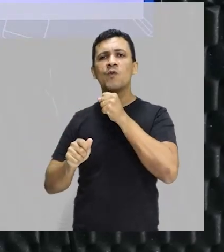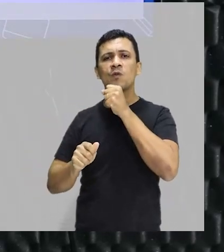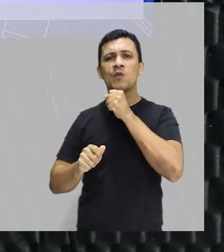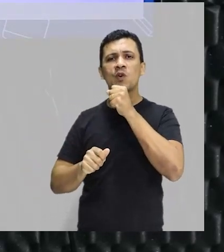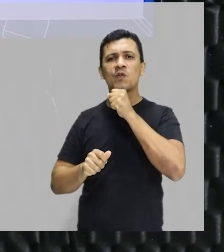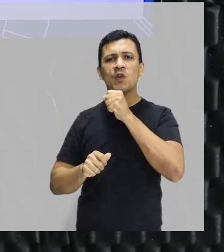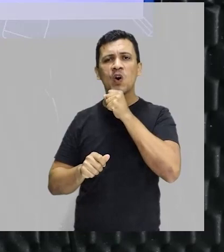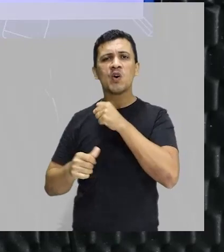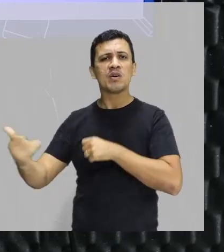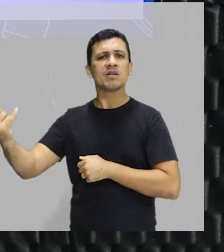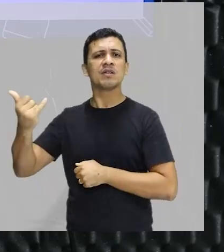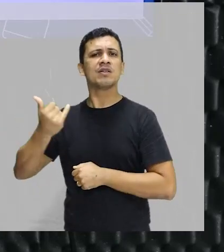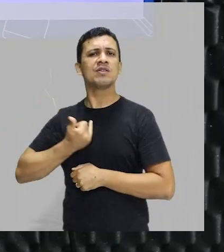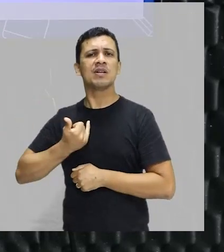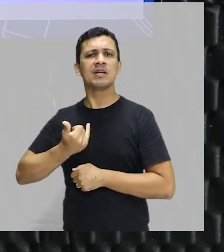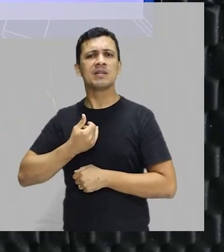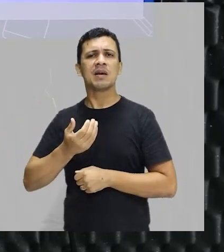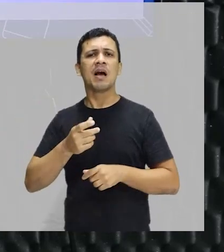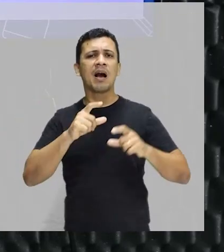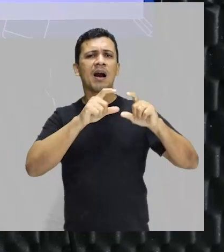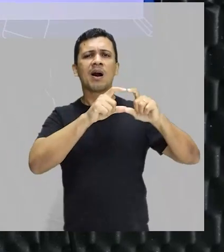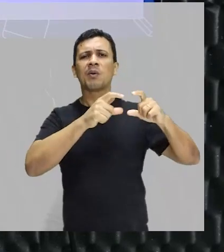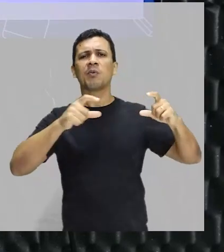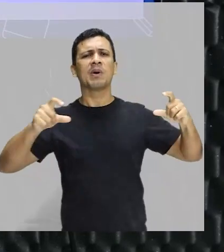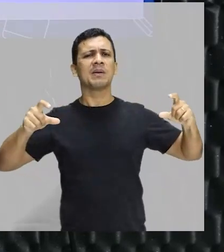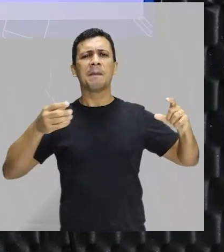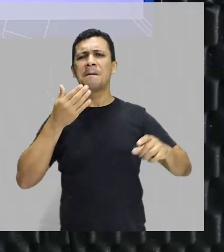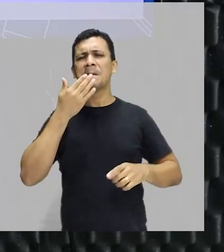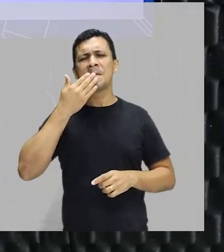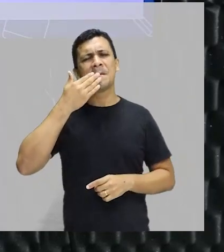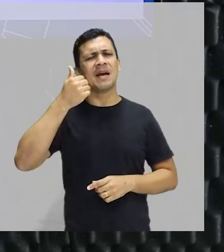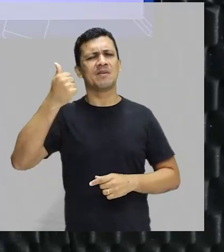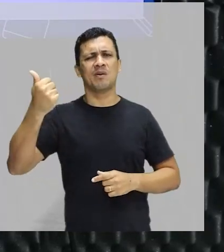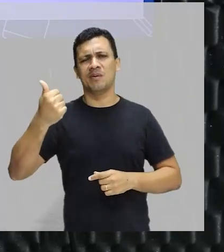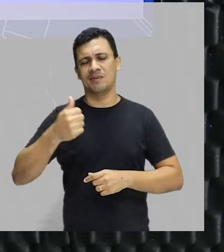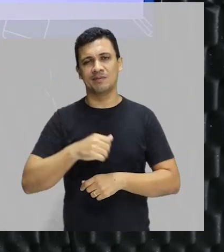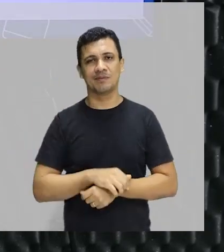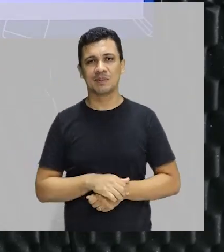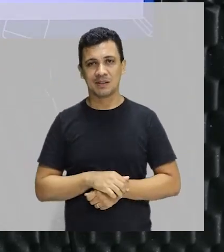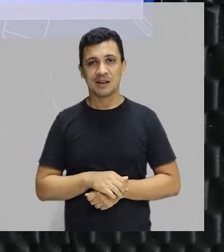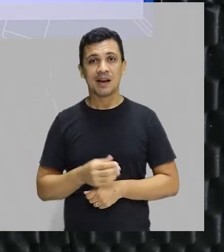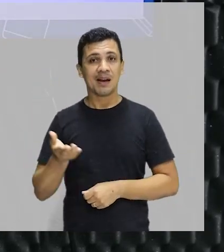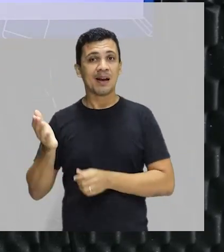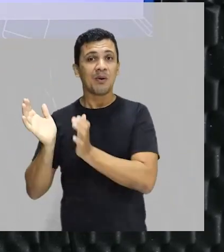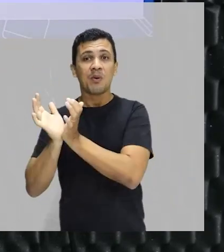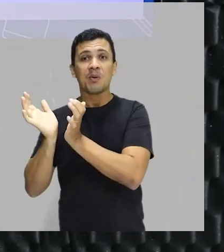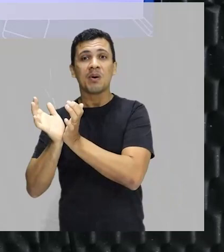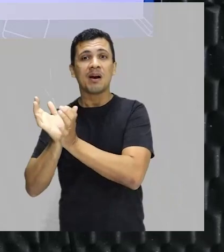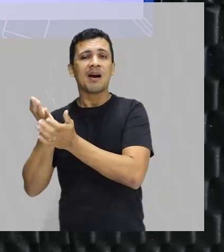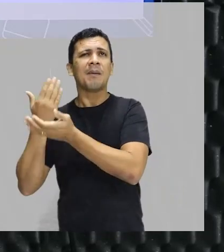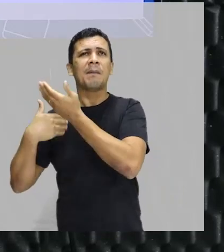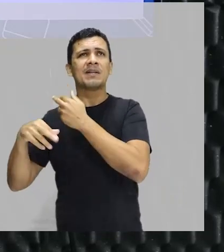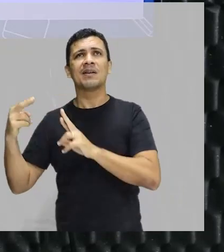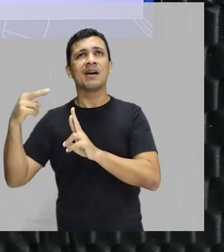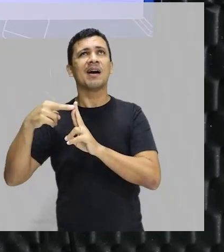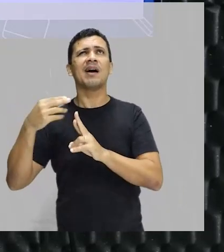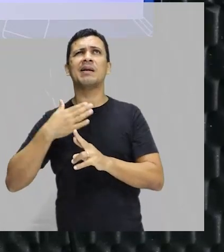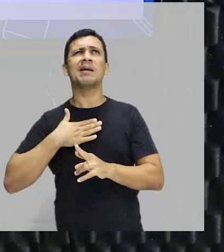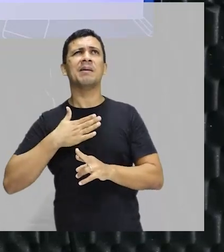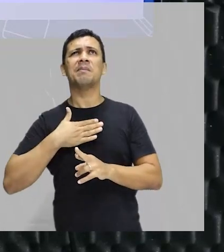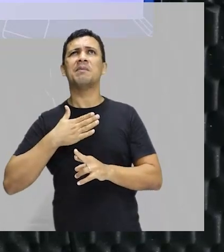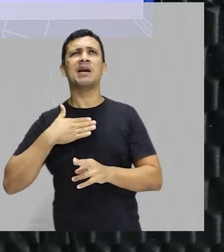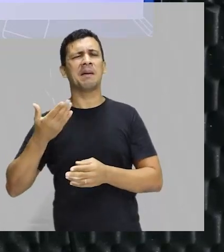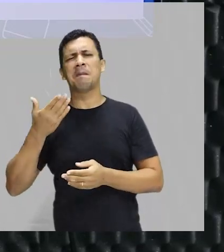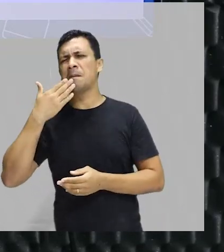os quadrinhos eram muito melhores. Quando você tem, por exemplo, uma geração passada fazendo referência a algo, na minha época tal